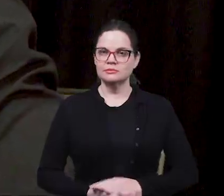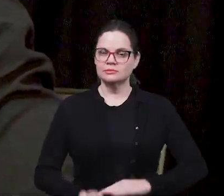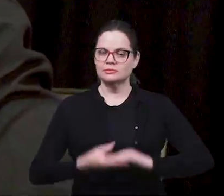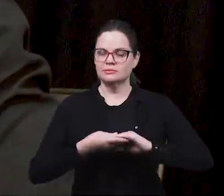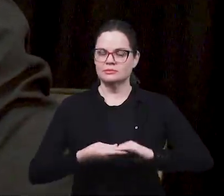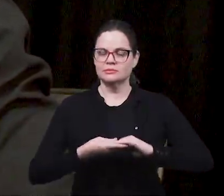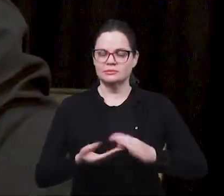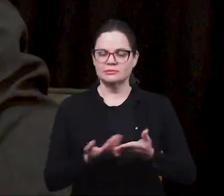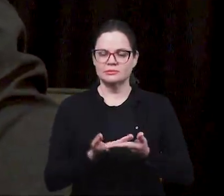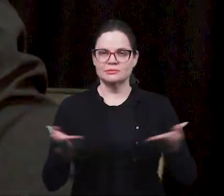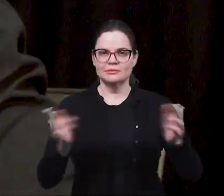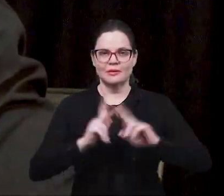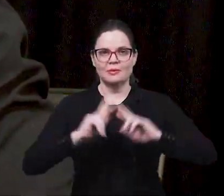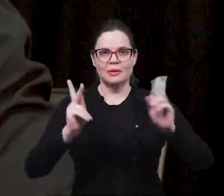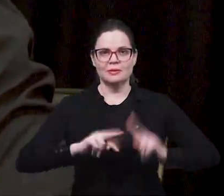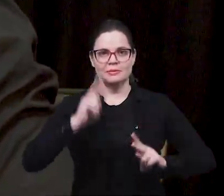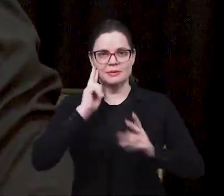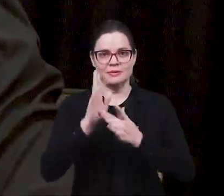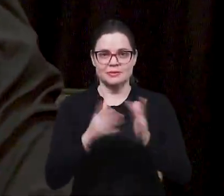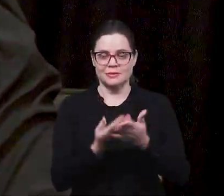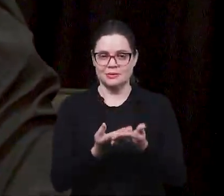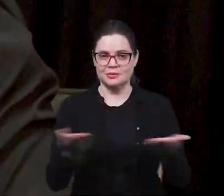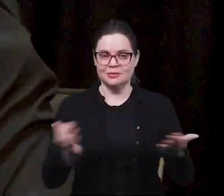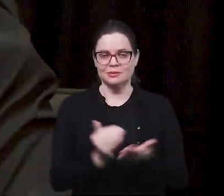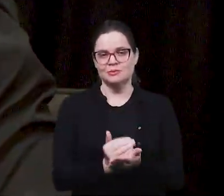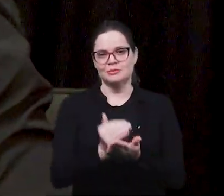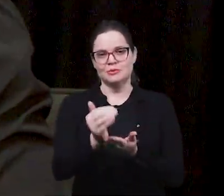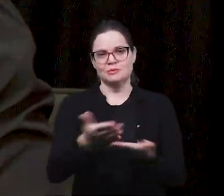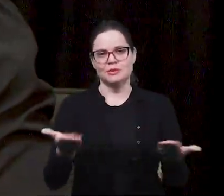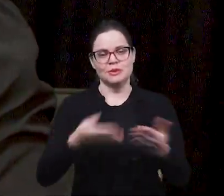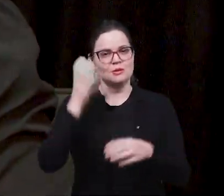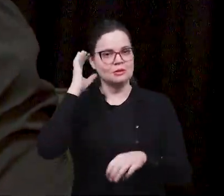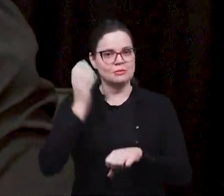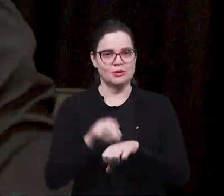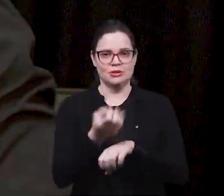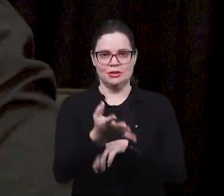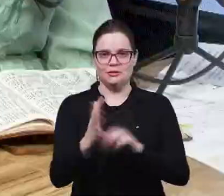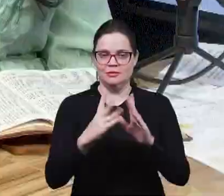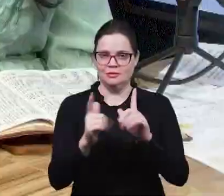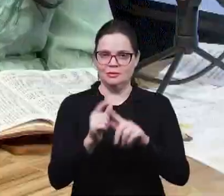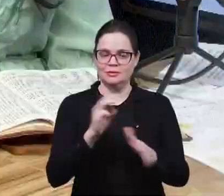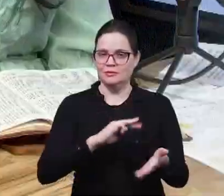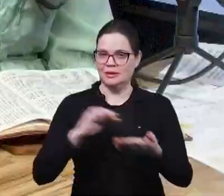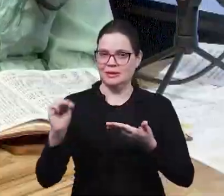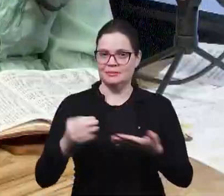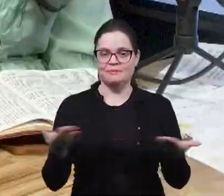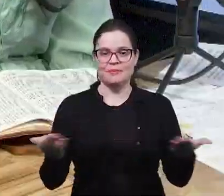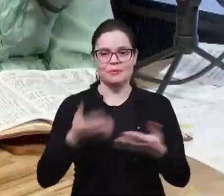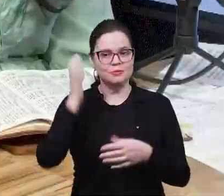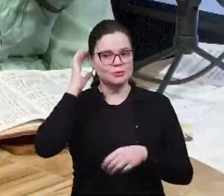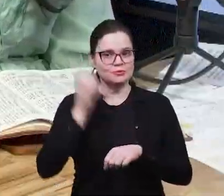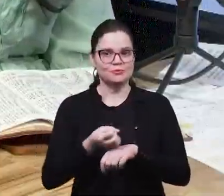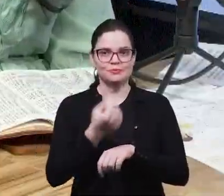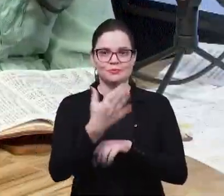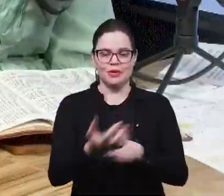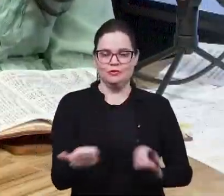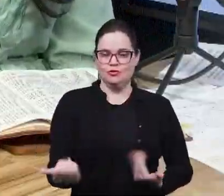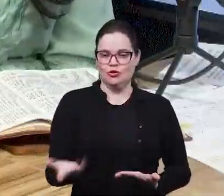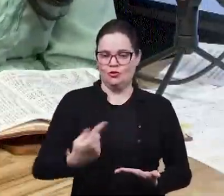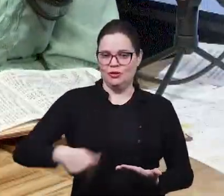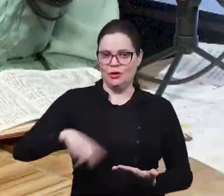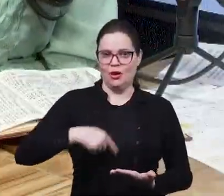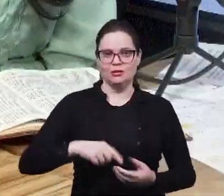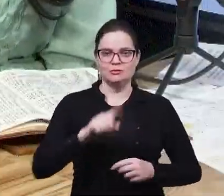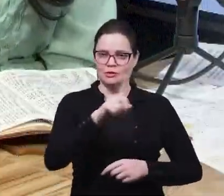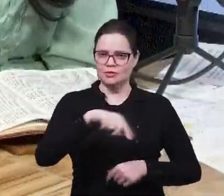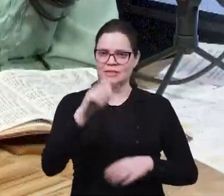Saúdo a todos que nos assistem com a paz do Senhor Jesus. Estamos iniciando mais um podcast da Igreja Cristã Maranata. E este é o podcast de Jovem para Jovem. E